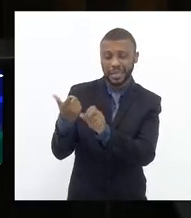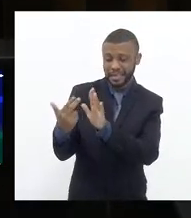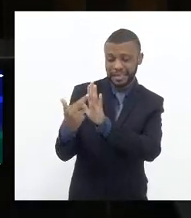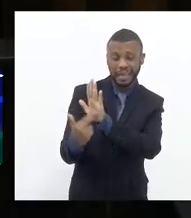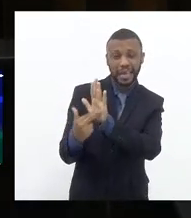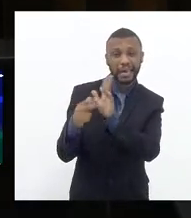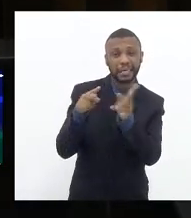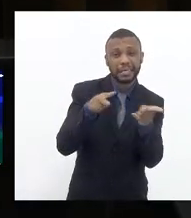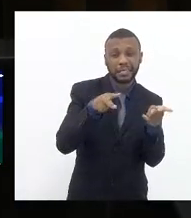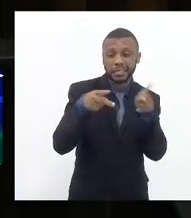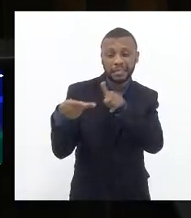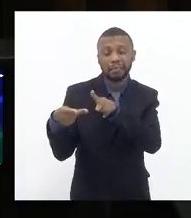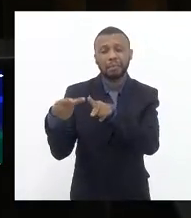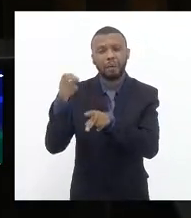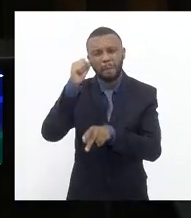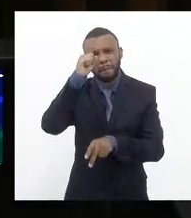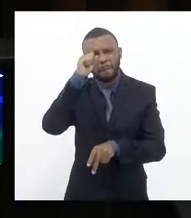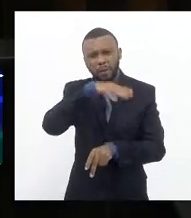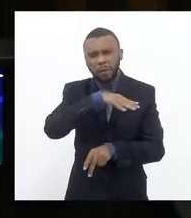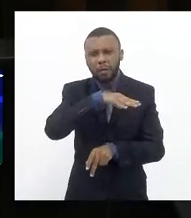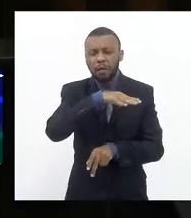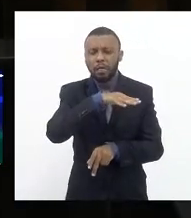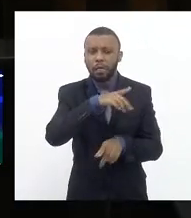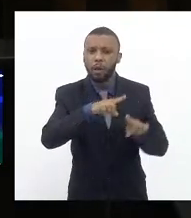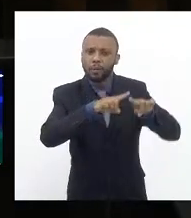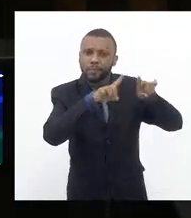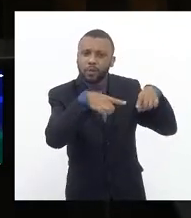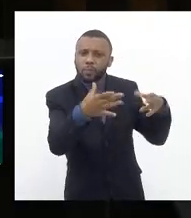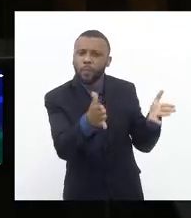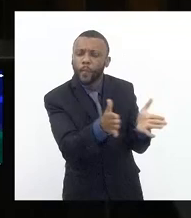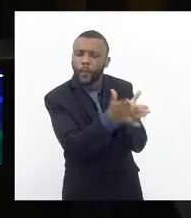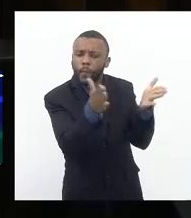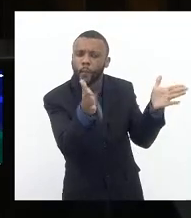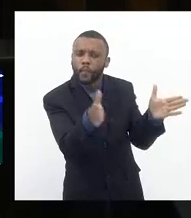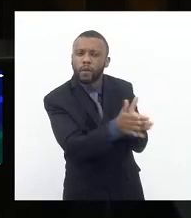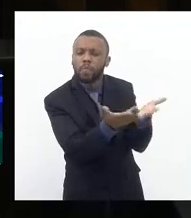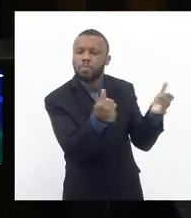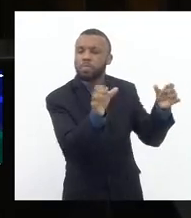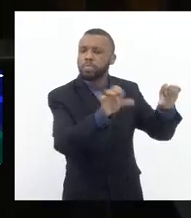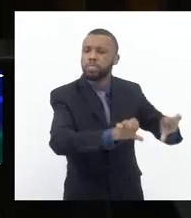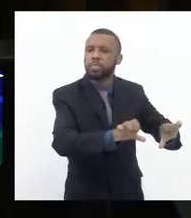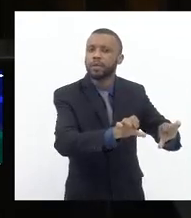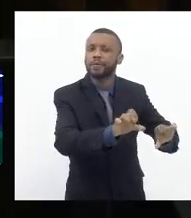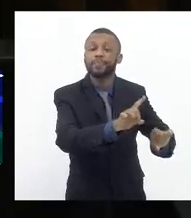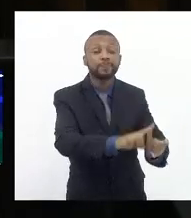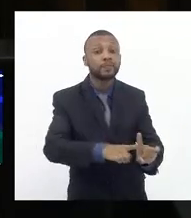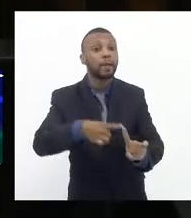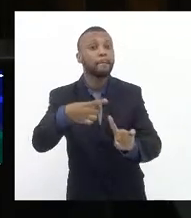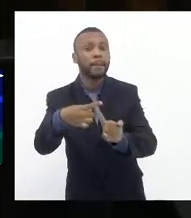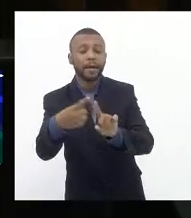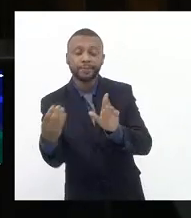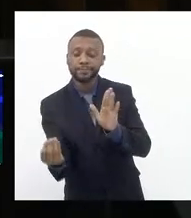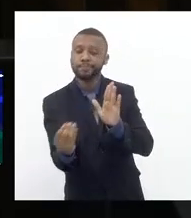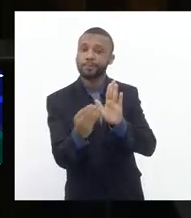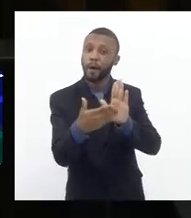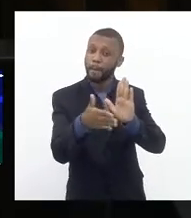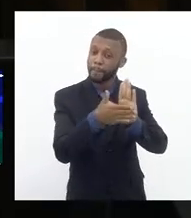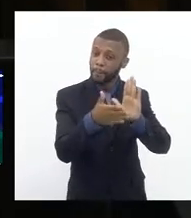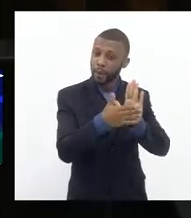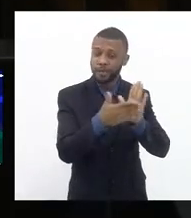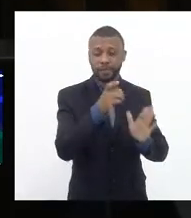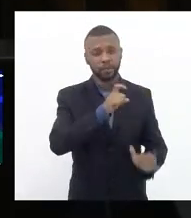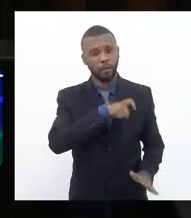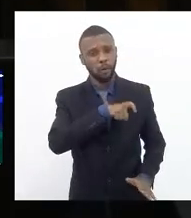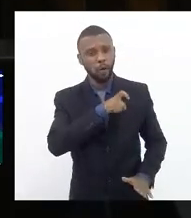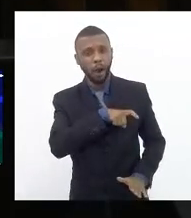O governo empobrece e penaliza o servidor. E ainda inclui um pacote de maldade especialmente direcionado